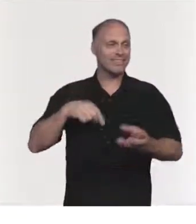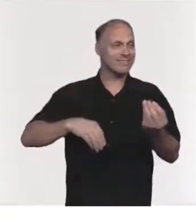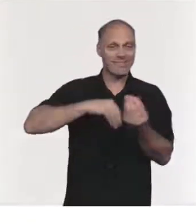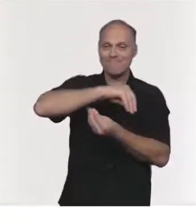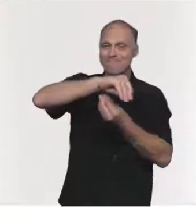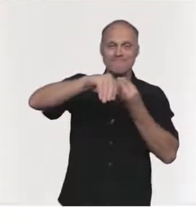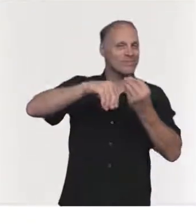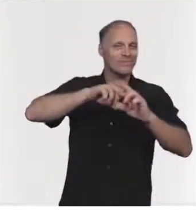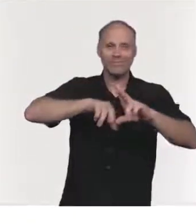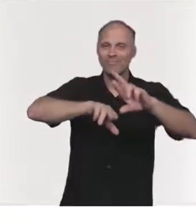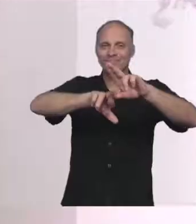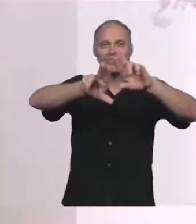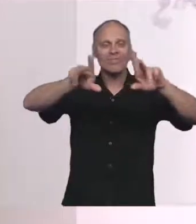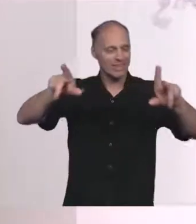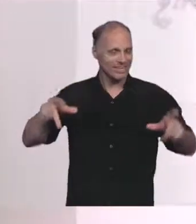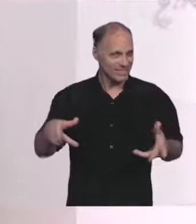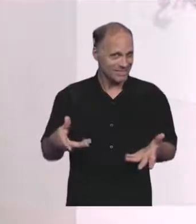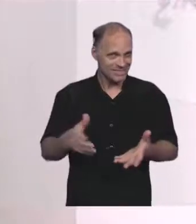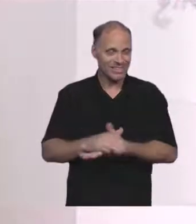que exista essa diversidade.